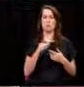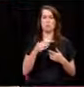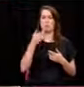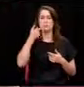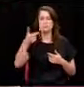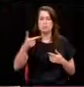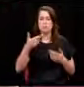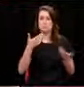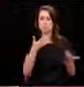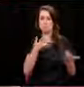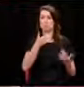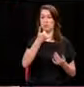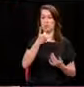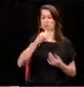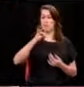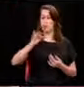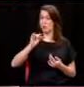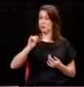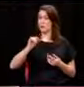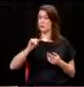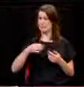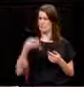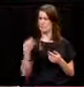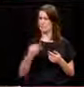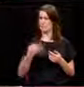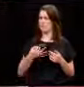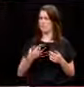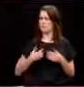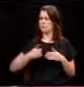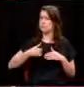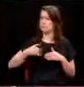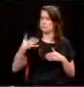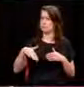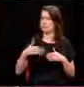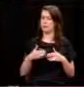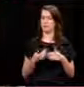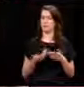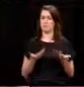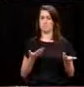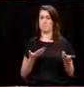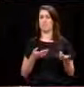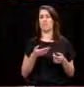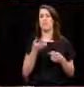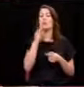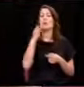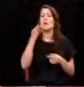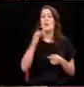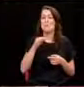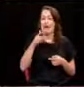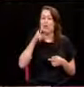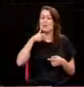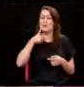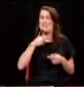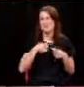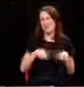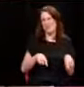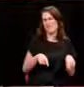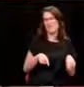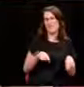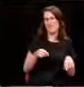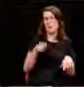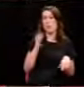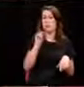um valor de minutos muito elevado para o que é um call center normal. Eu não sei qual é o vosso, a vossa média, mas